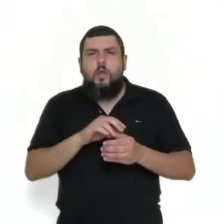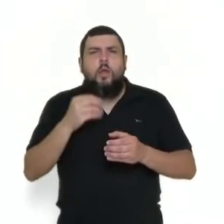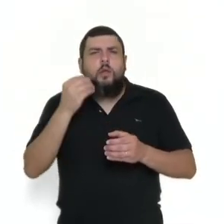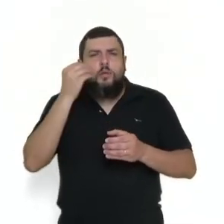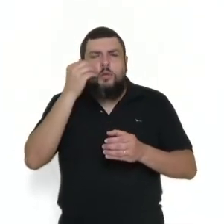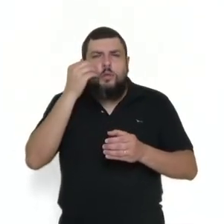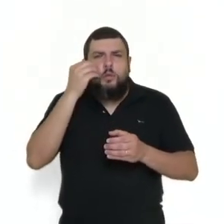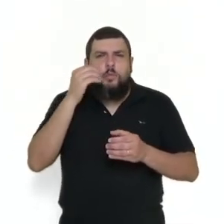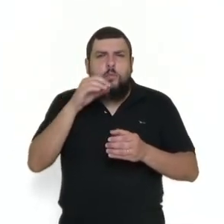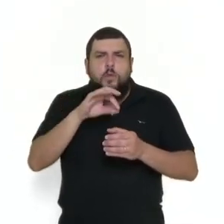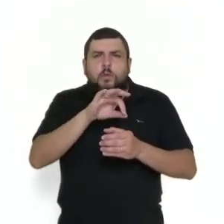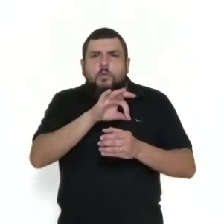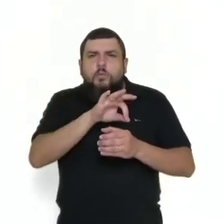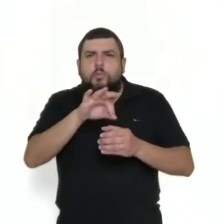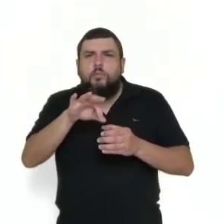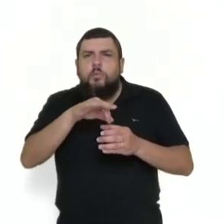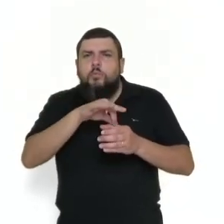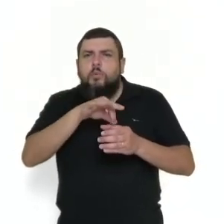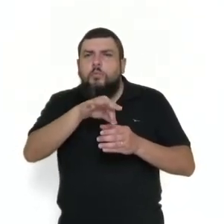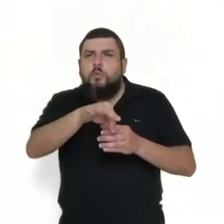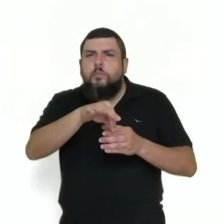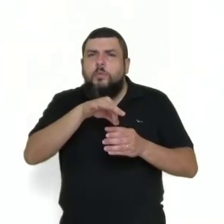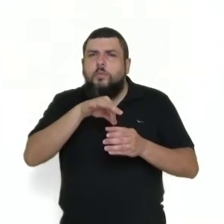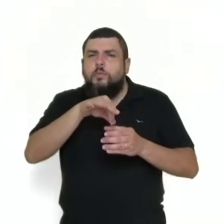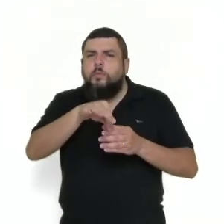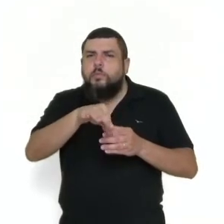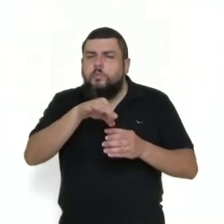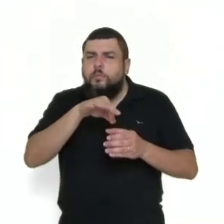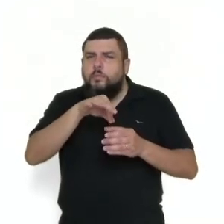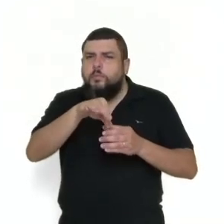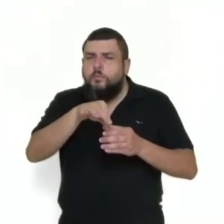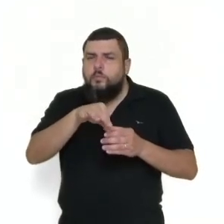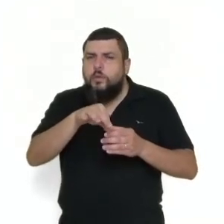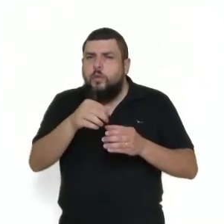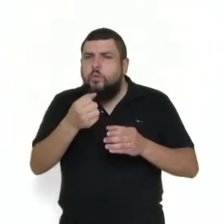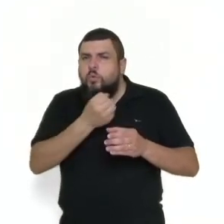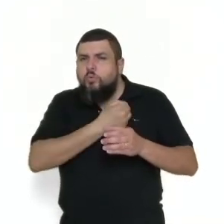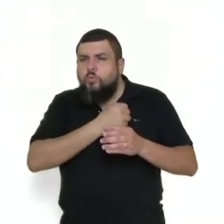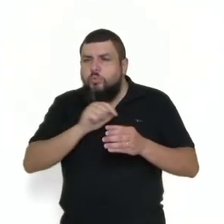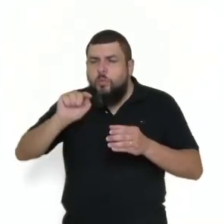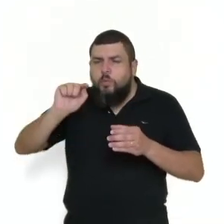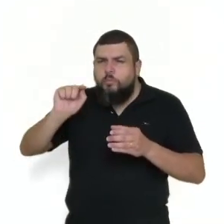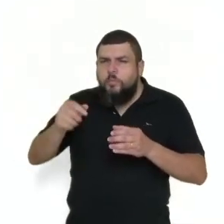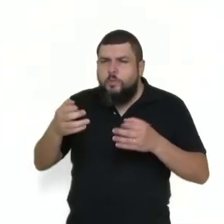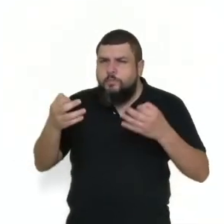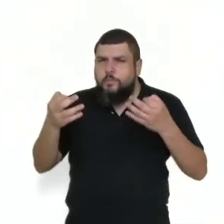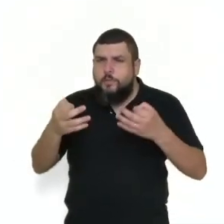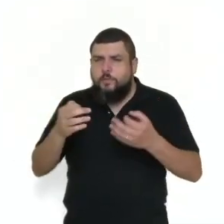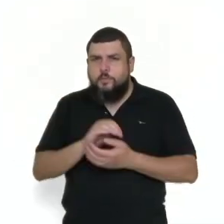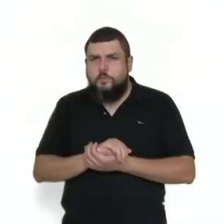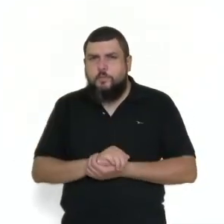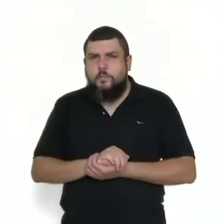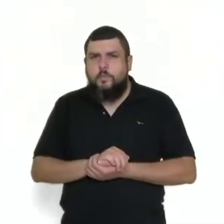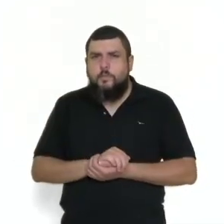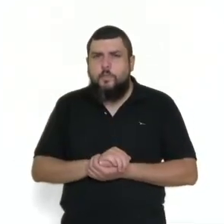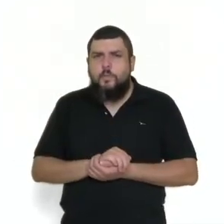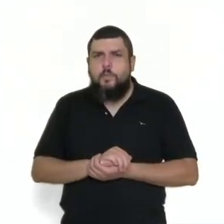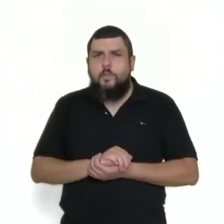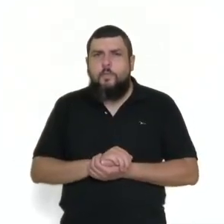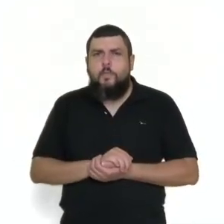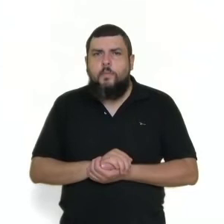diâmetro da boca em centímetros com uma casa decimal de precisão, tá? Ou seja, um número depois da vírgula, traduzindo aqui para